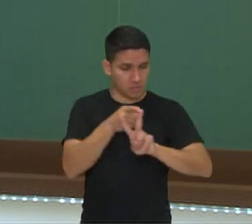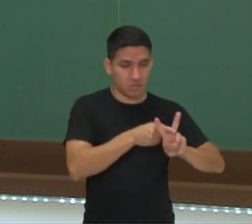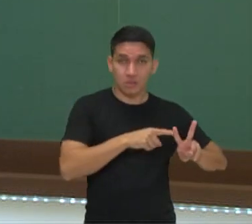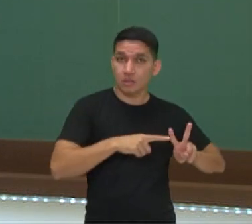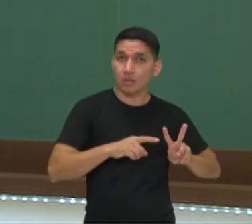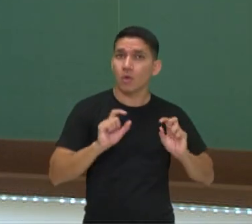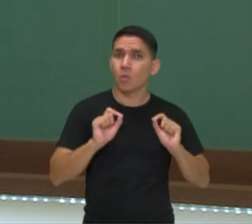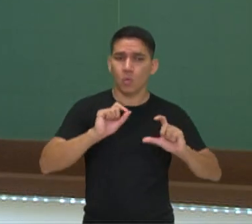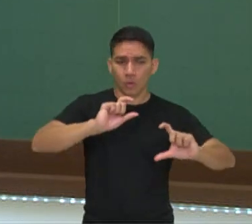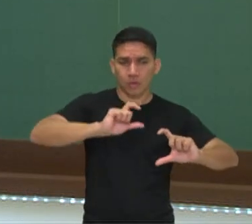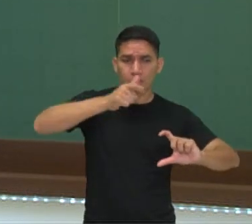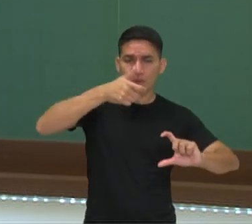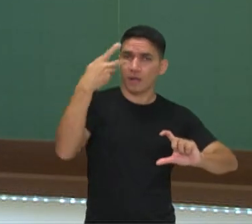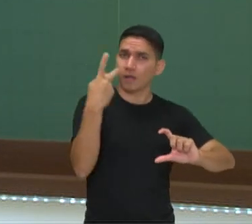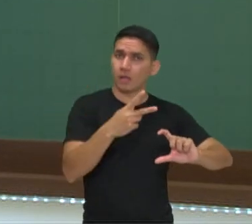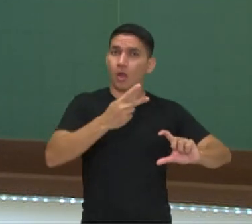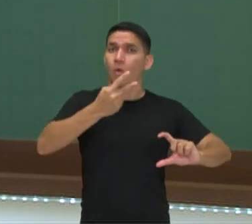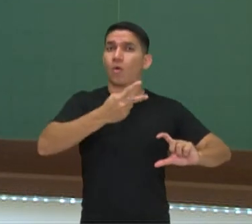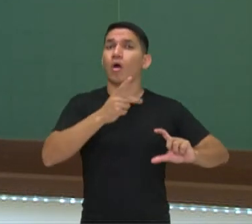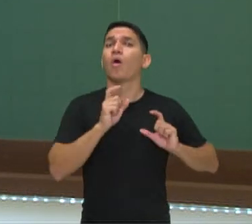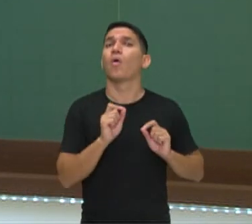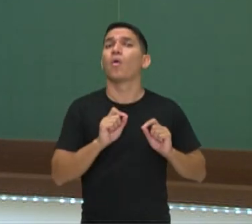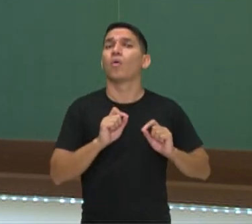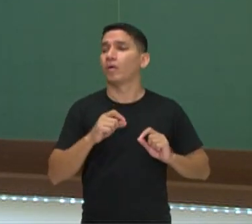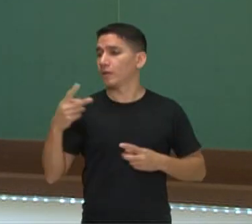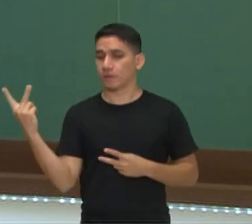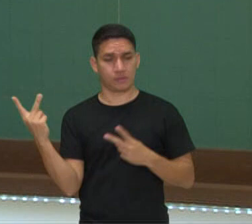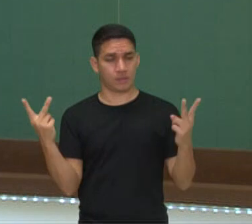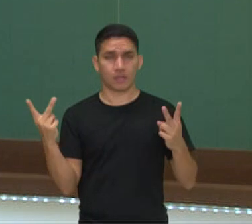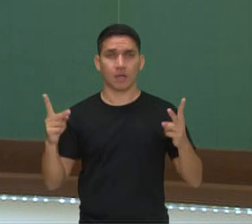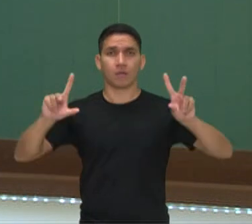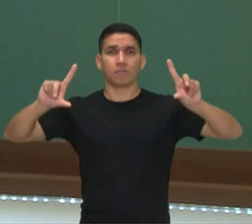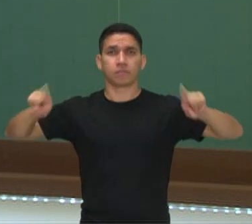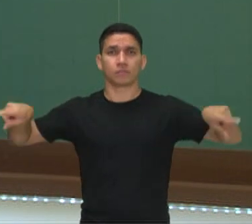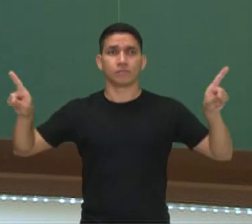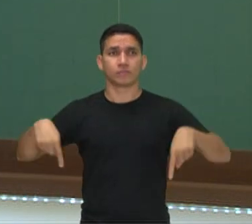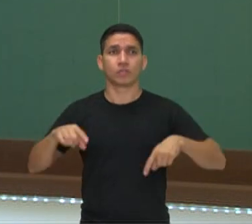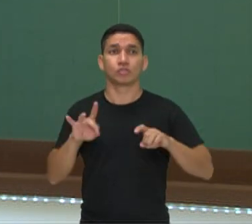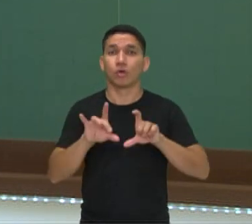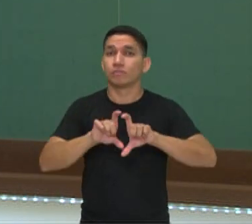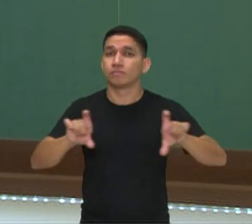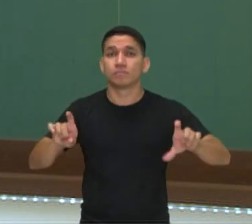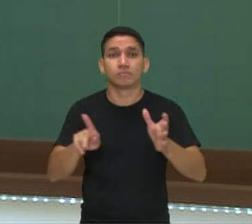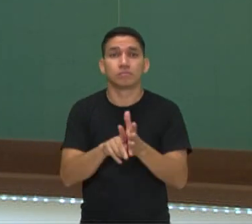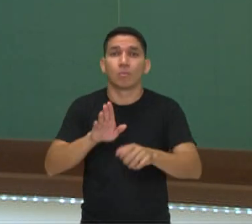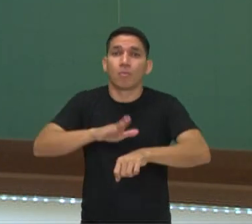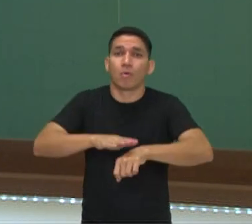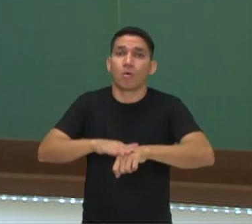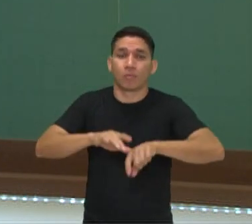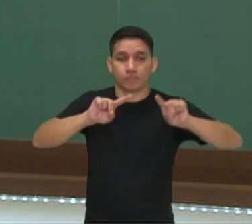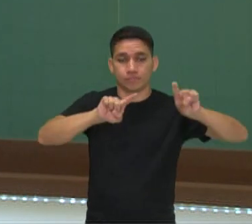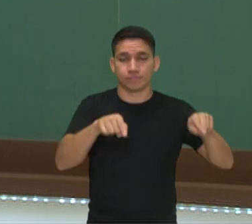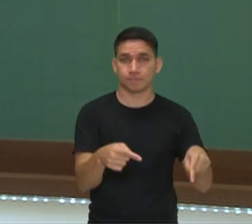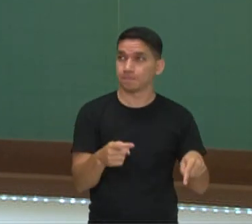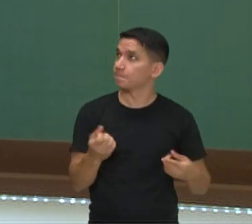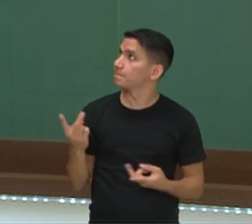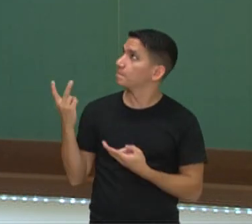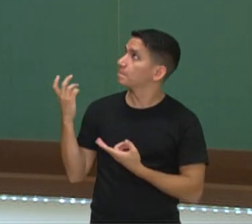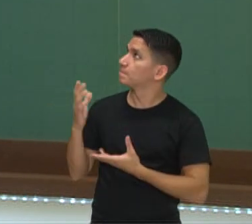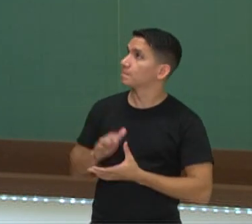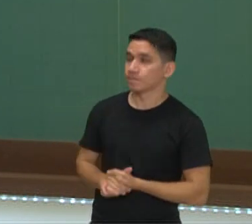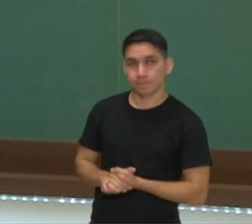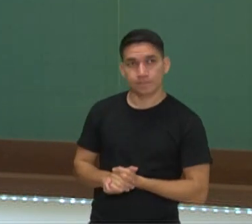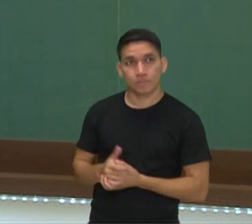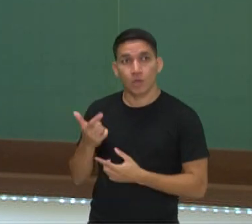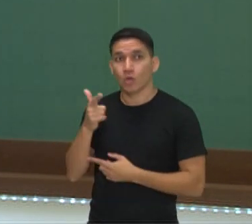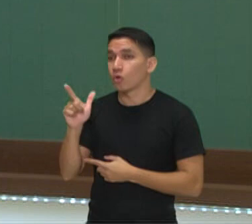de uma potência quadrada, uma anula a outra. Sobra só o que está dentro dos parênteses, ó. Tá vendo? E